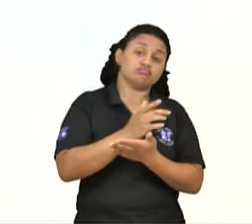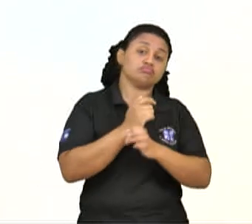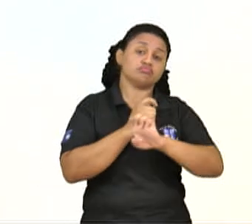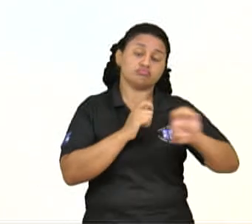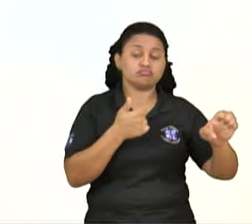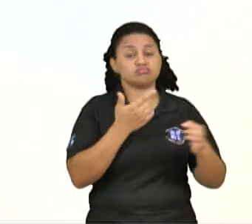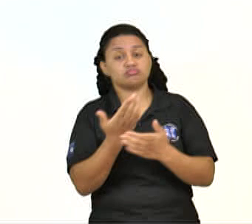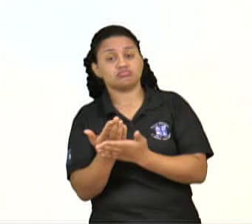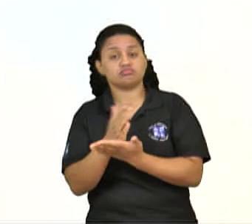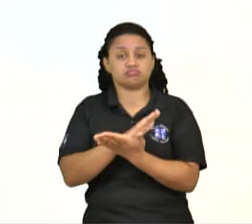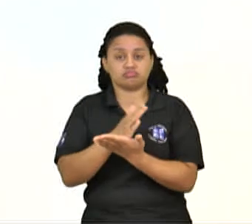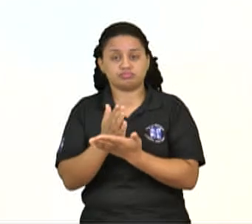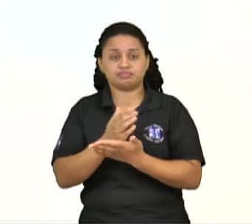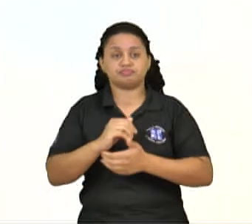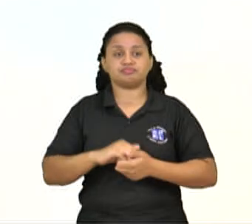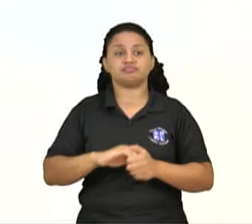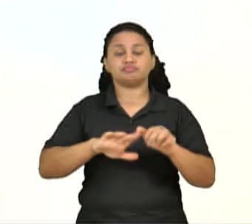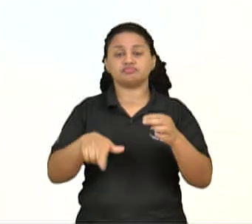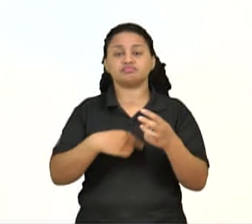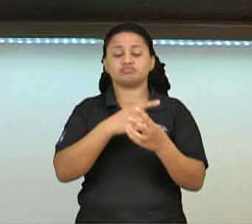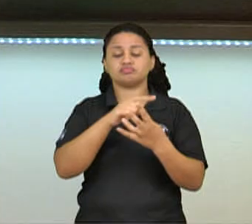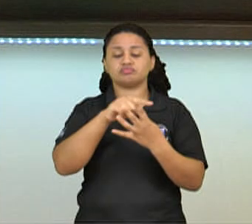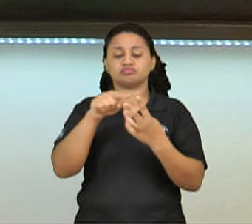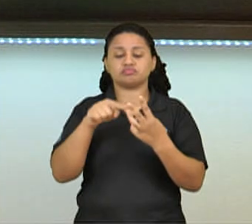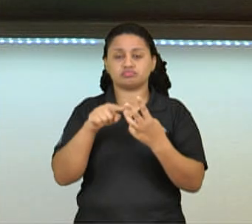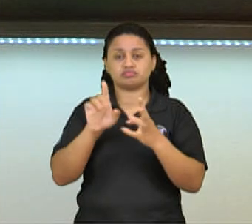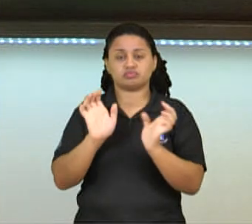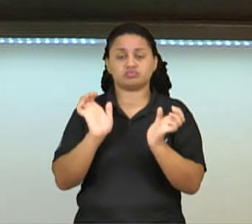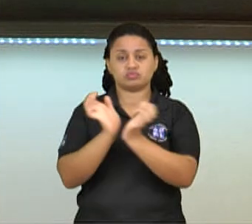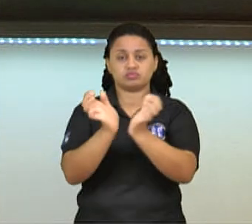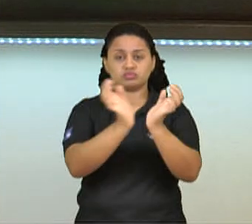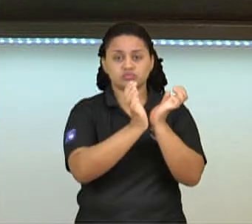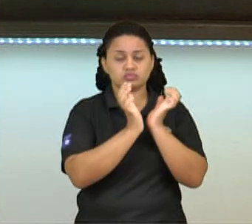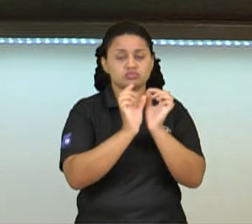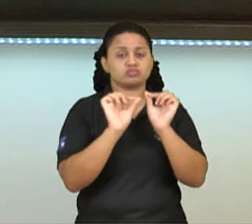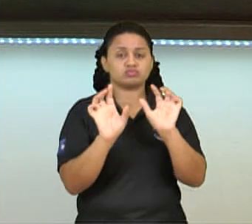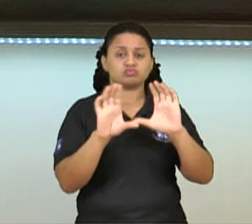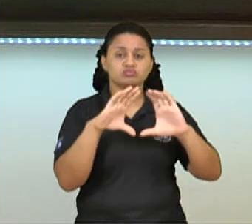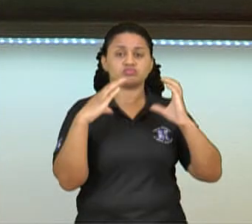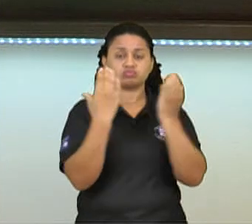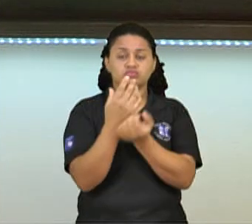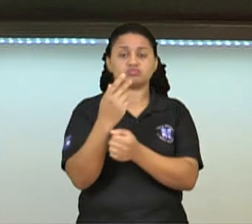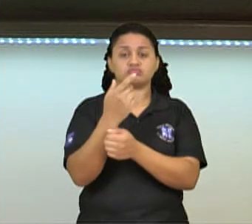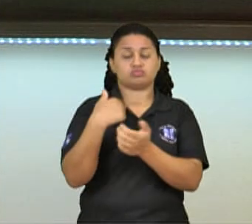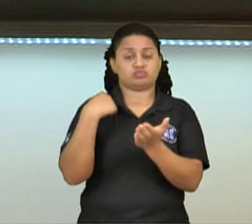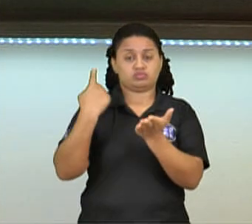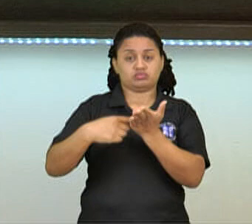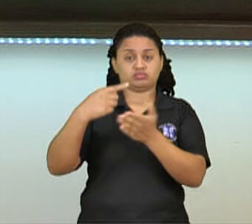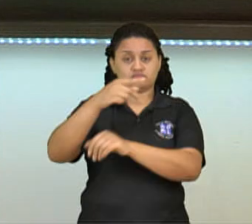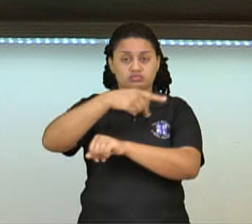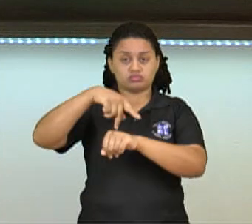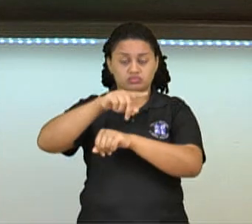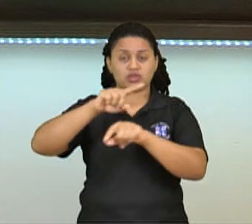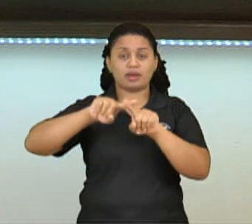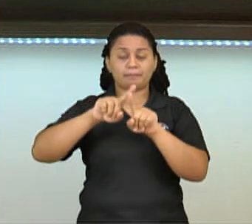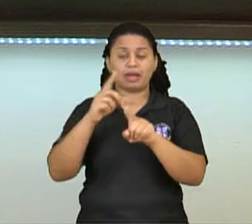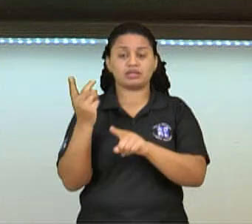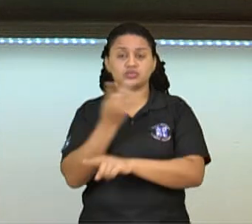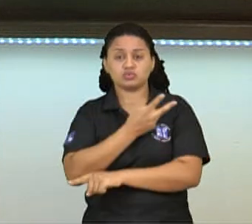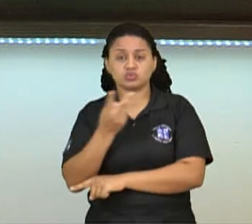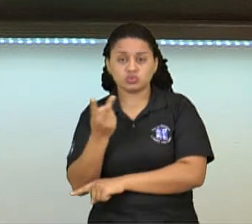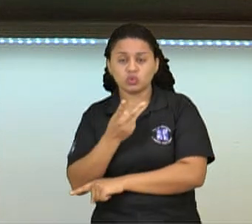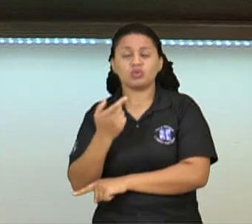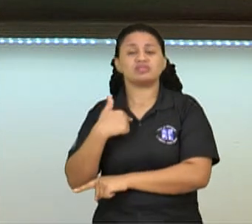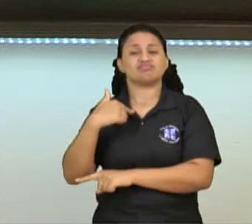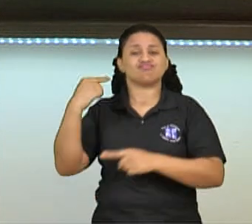estariam. Bom, esses três grupos eles vão fazer parte da Convenção Nacional, mas girondinos e jacobinos vão